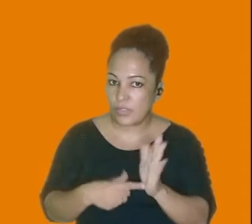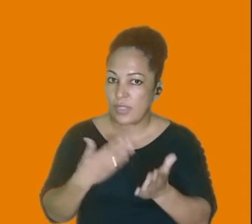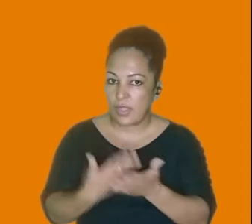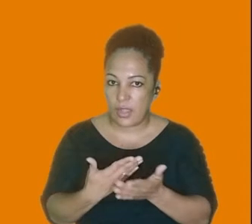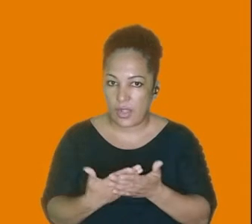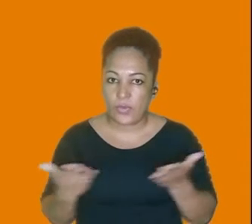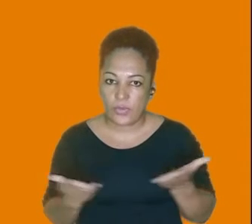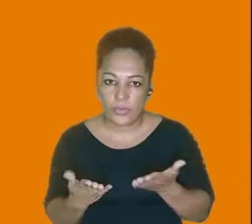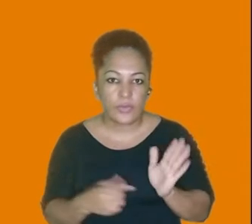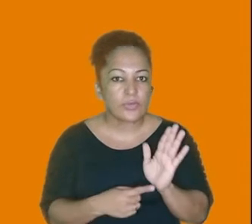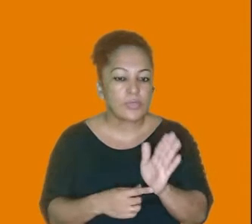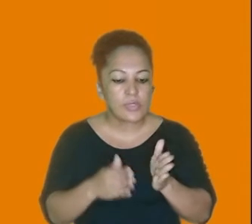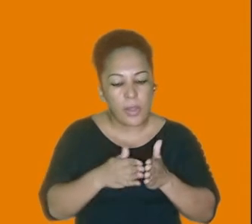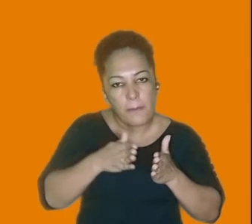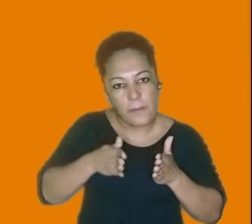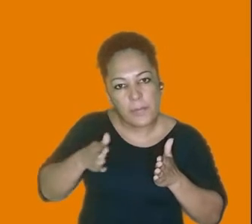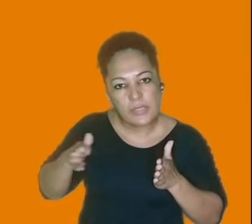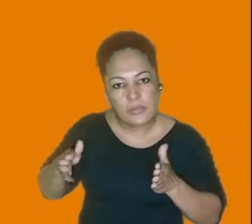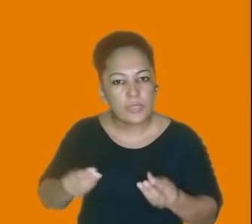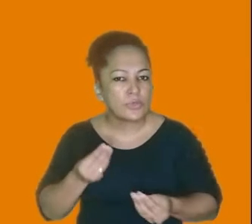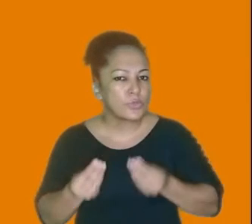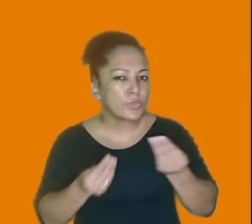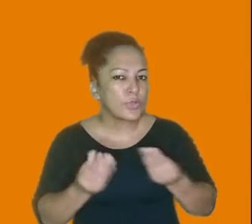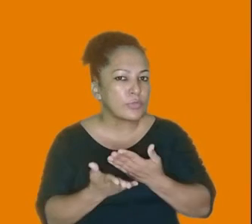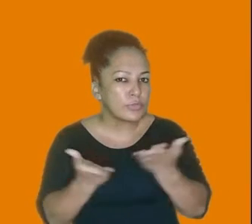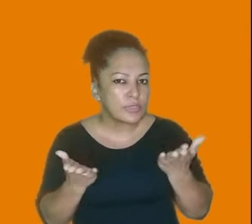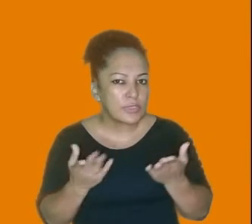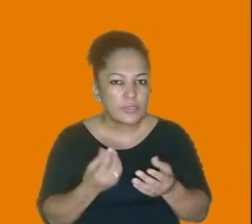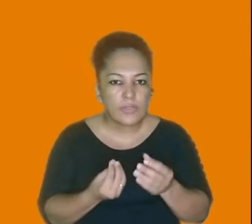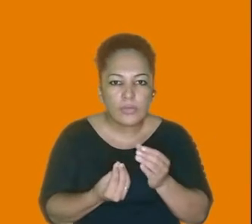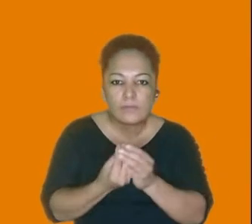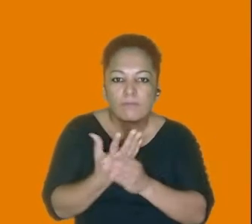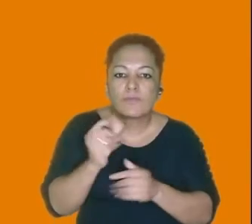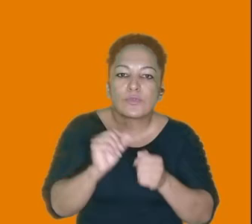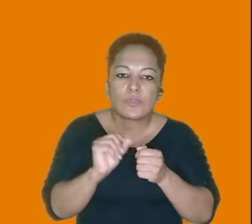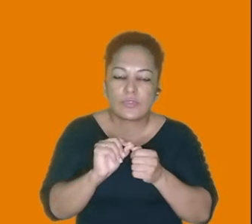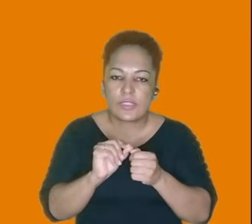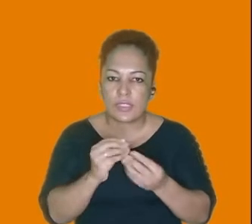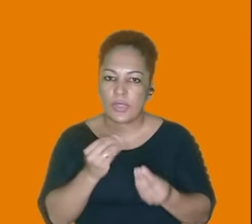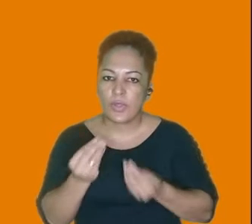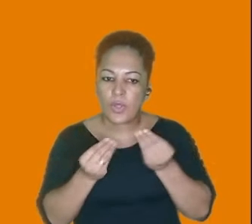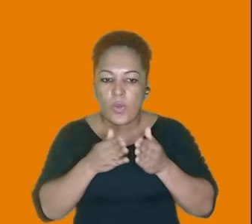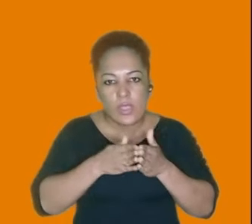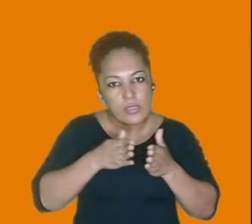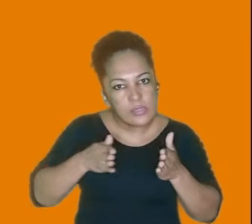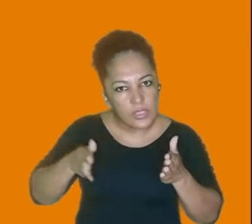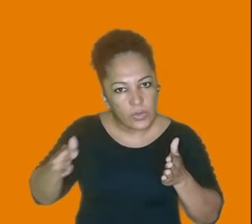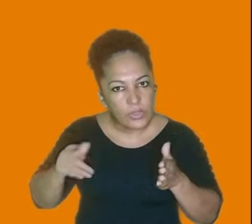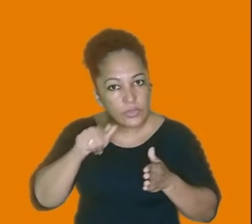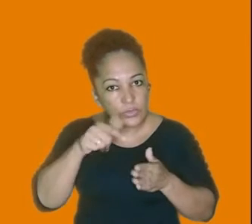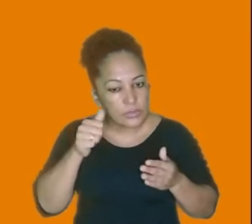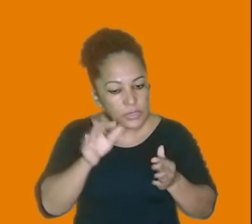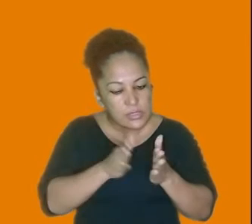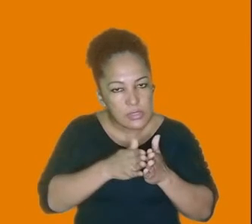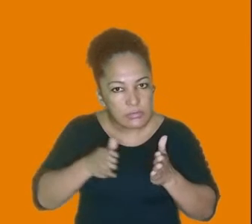Eu vou mostrar nessa aula, eu vou explicar o passo a passo de como vocês vão criar, né, qual é a sequência